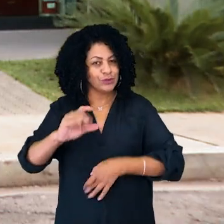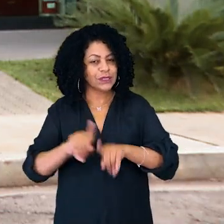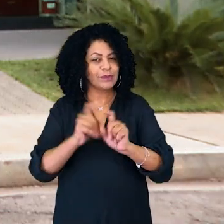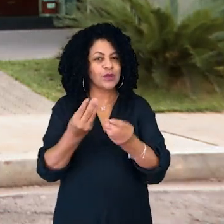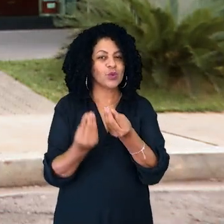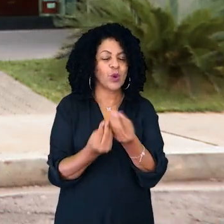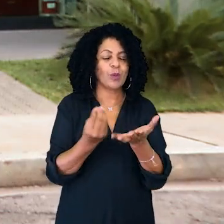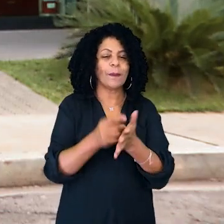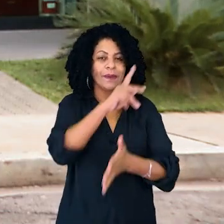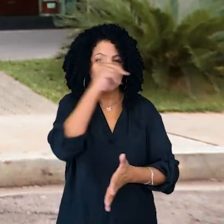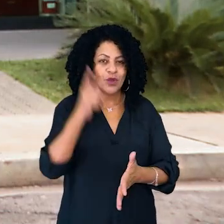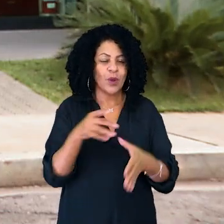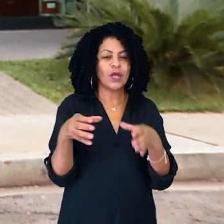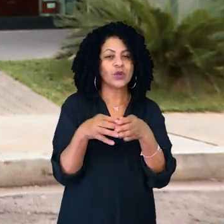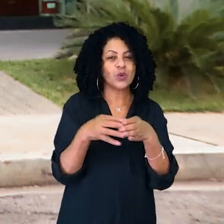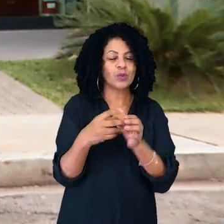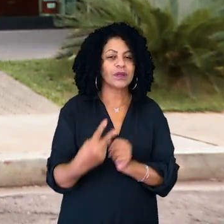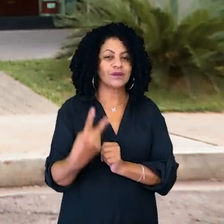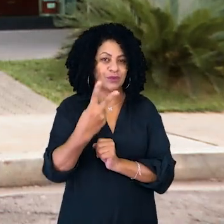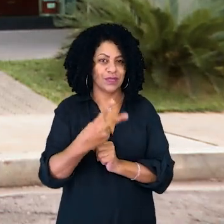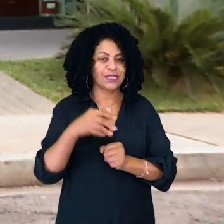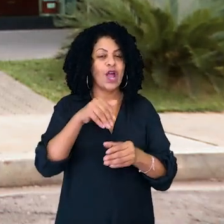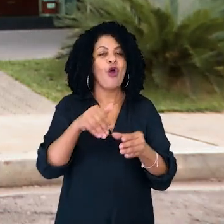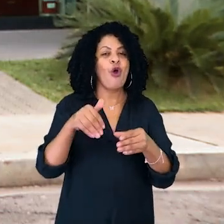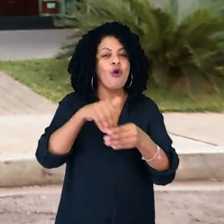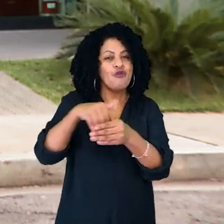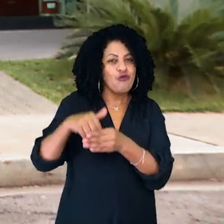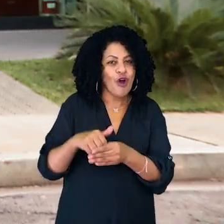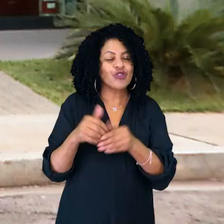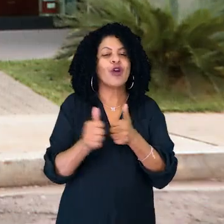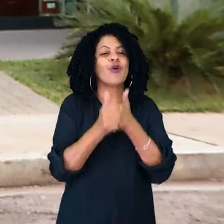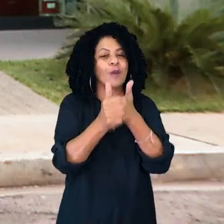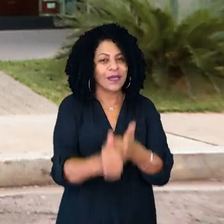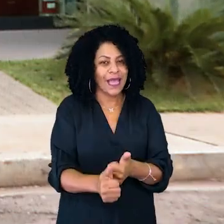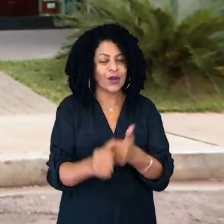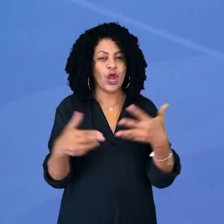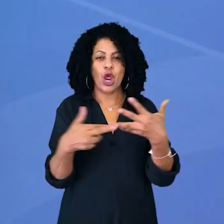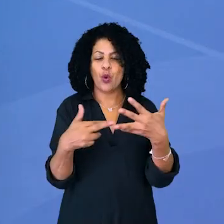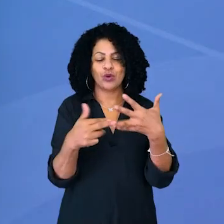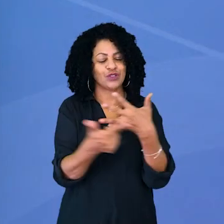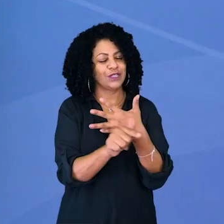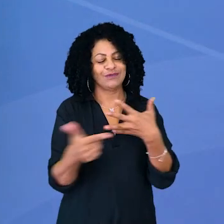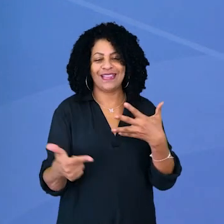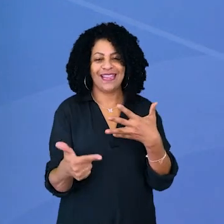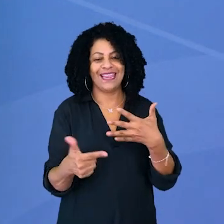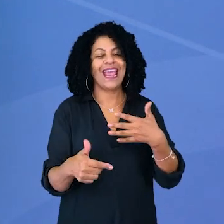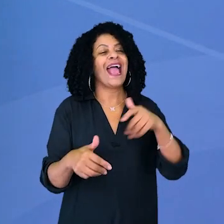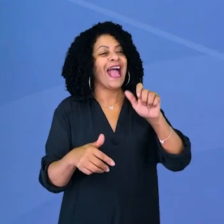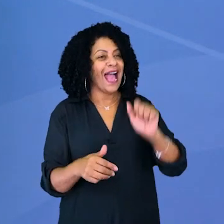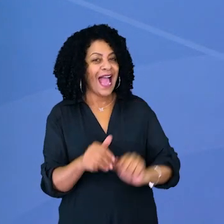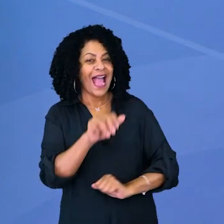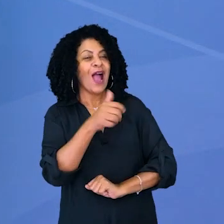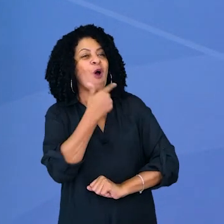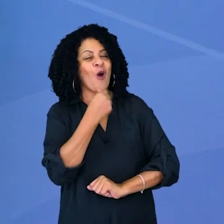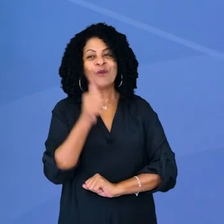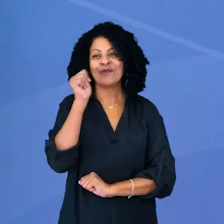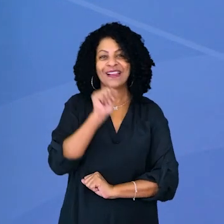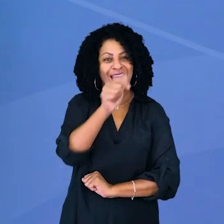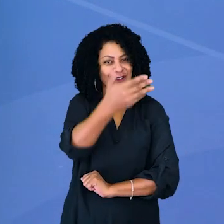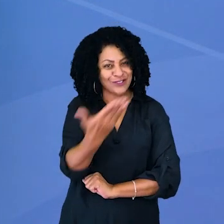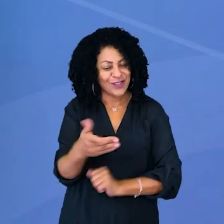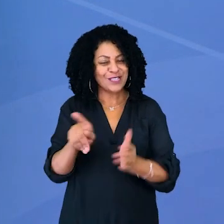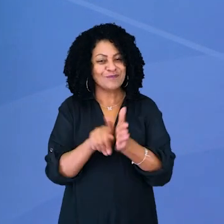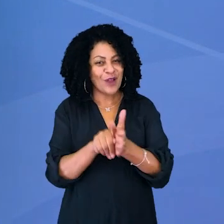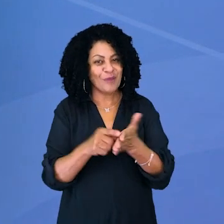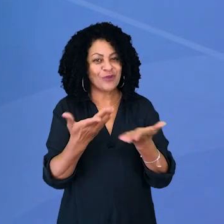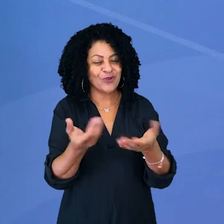demais ministras da segunda turma acompanharam o voto. Não cabe mais recurso da decisão. Anderson, Luana, volto com vocês aí